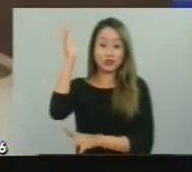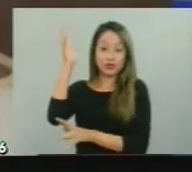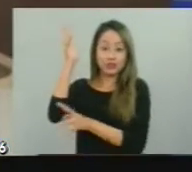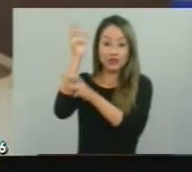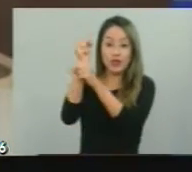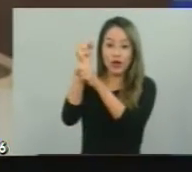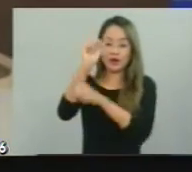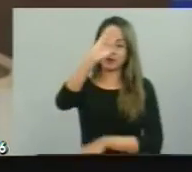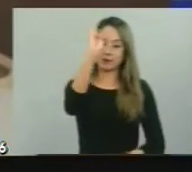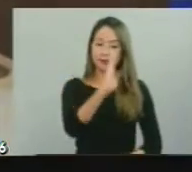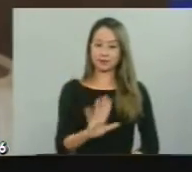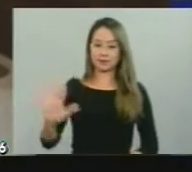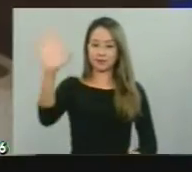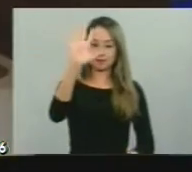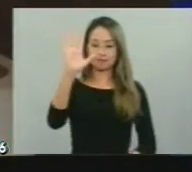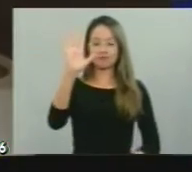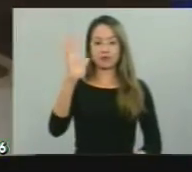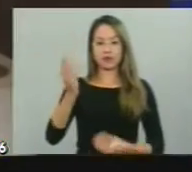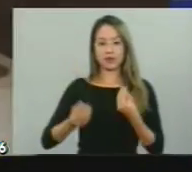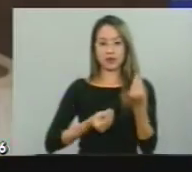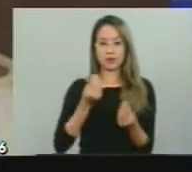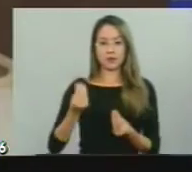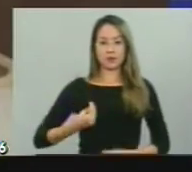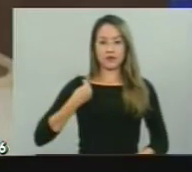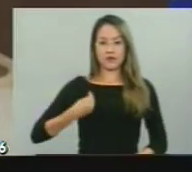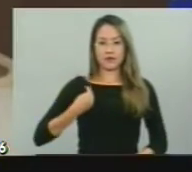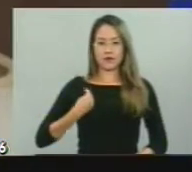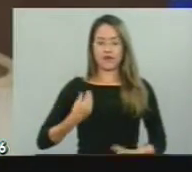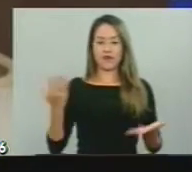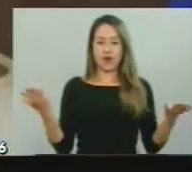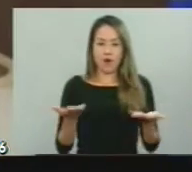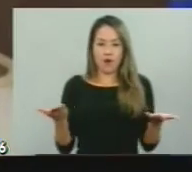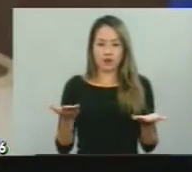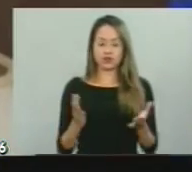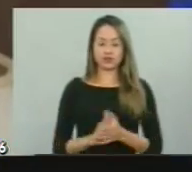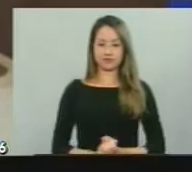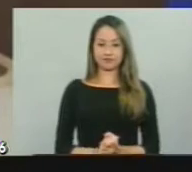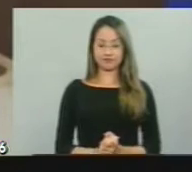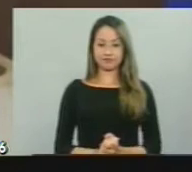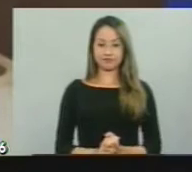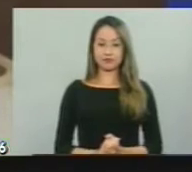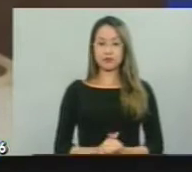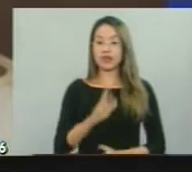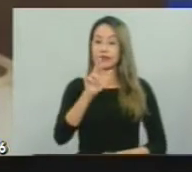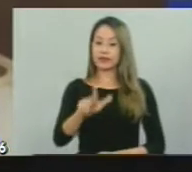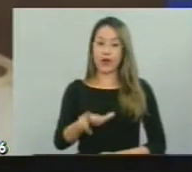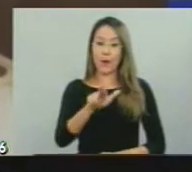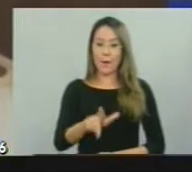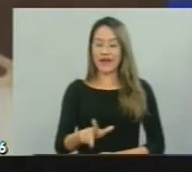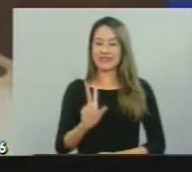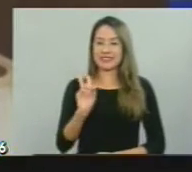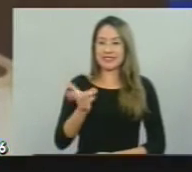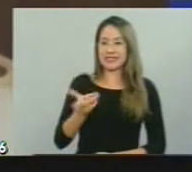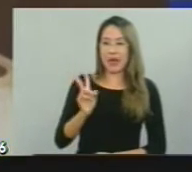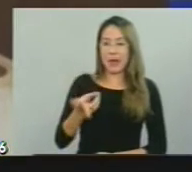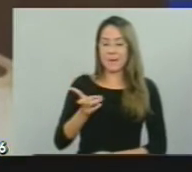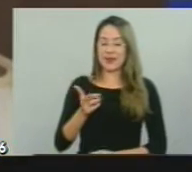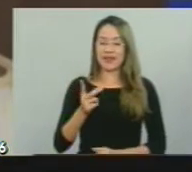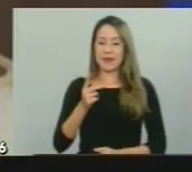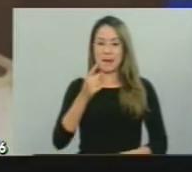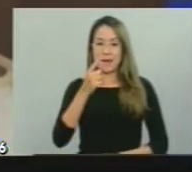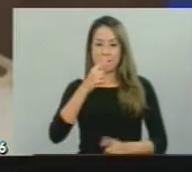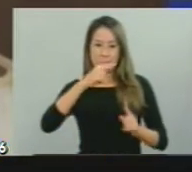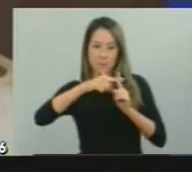concedida a possibilidade de viver eventos históricos, não necessariamente positivos. Talvez